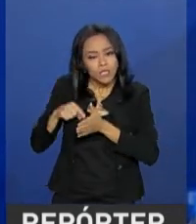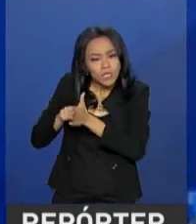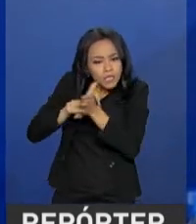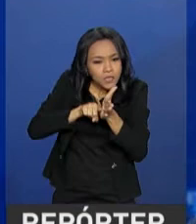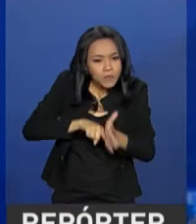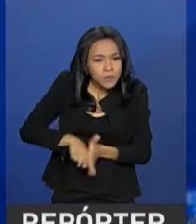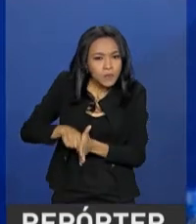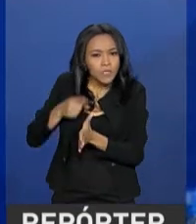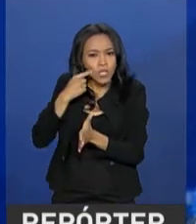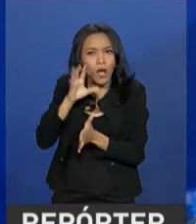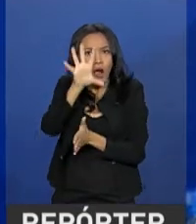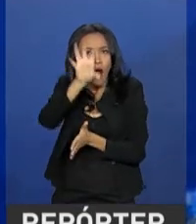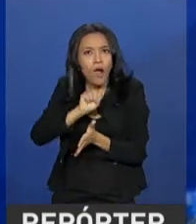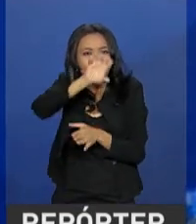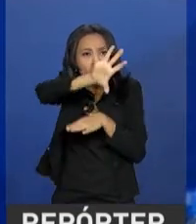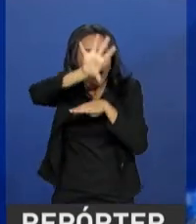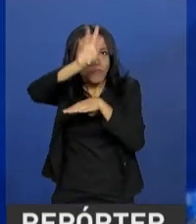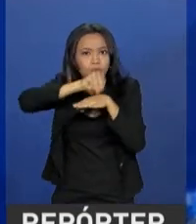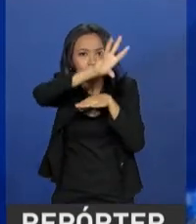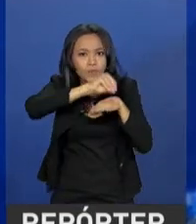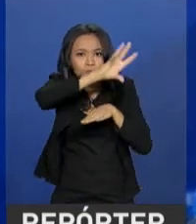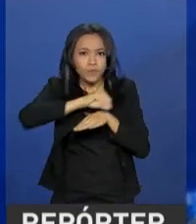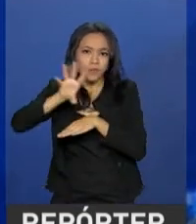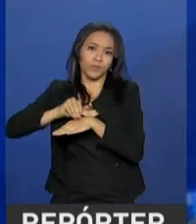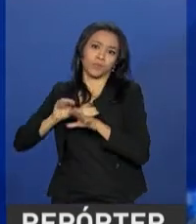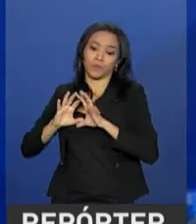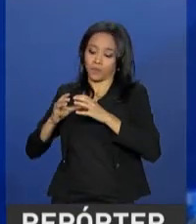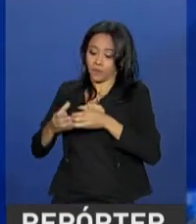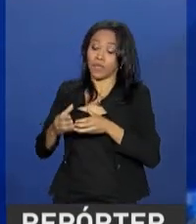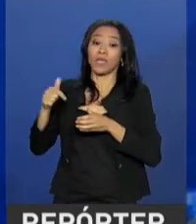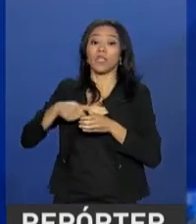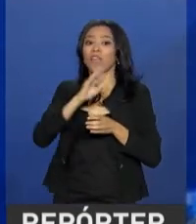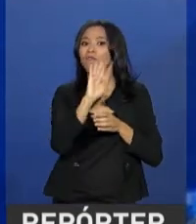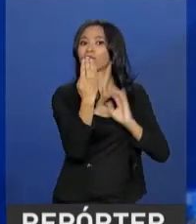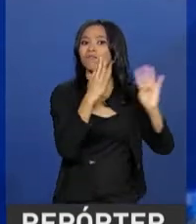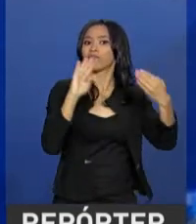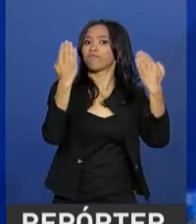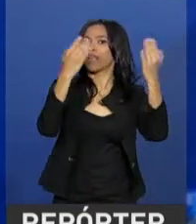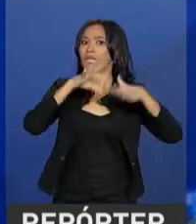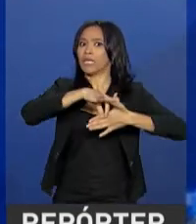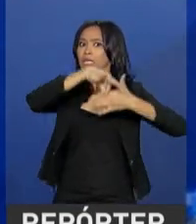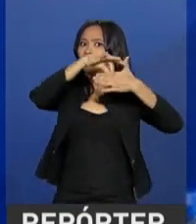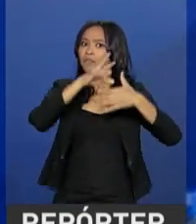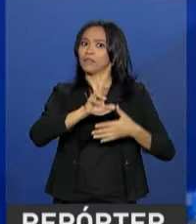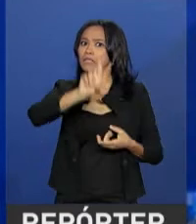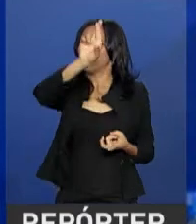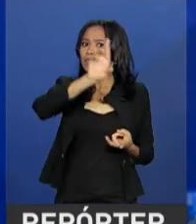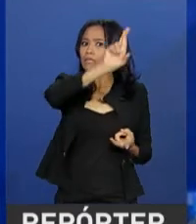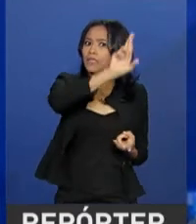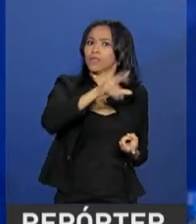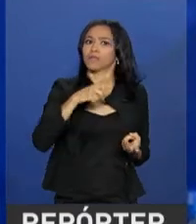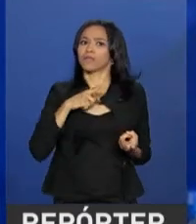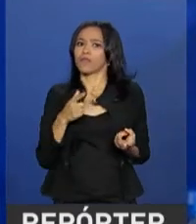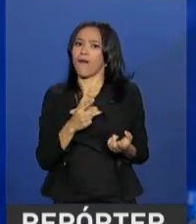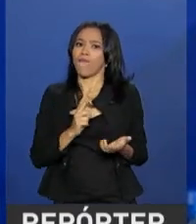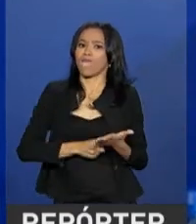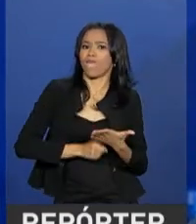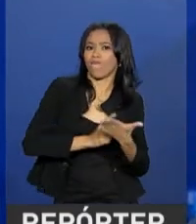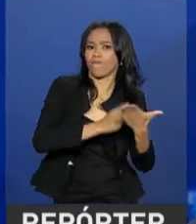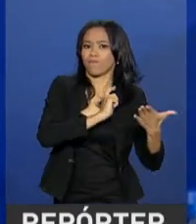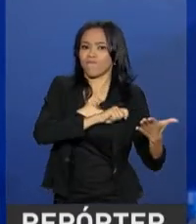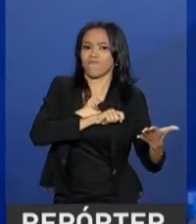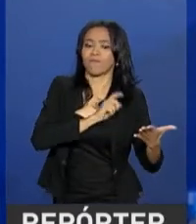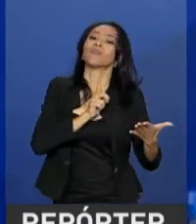já levantou que está vendo a ameaça de falsas lideranças que a grande maioria dos caminhoneiros e das